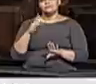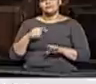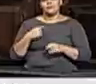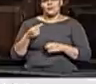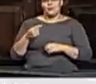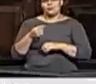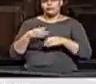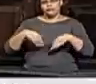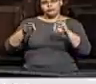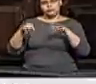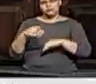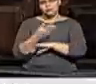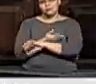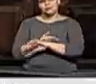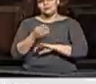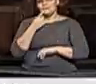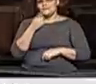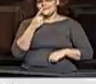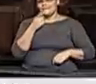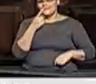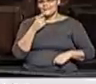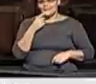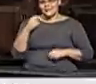para receber seu convidado.